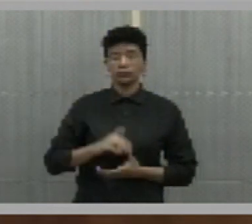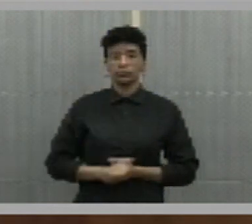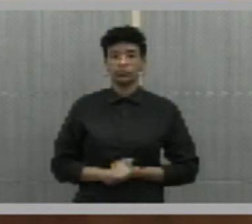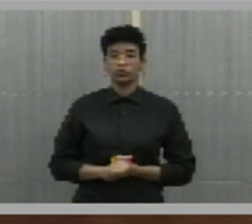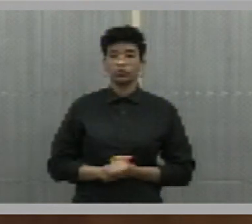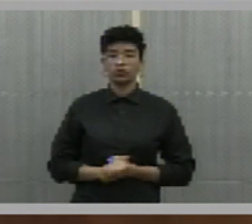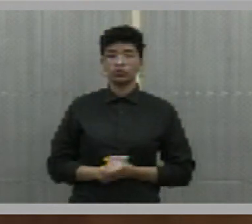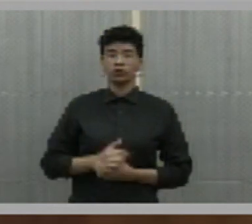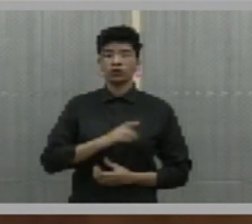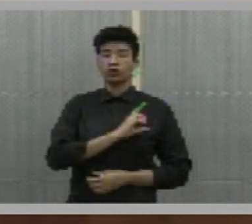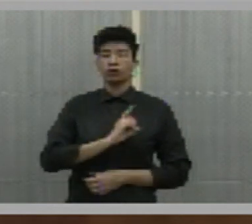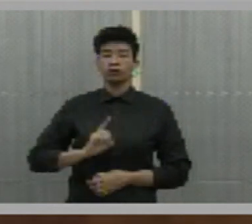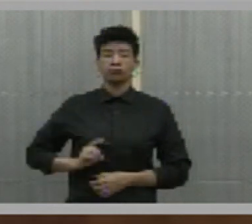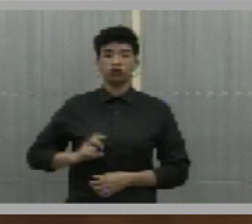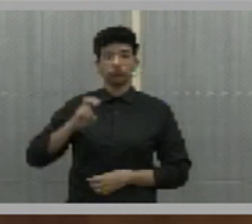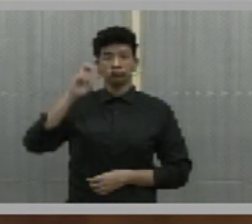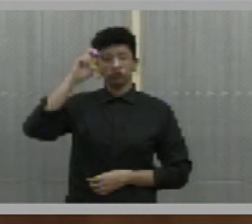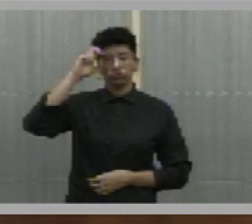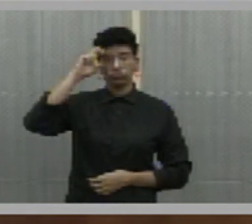Deputado Georgiano Neto.